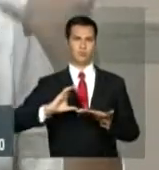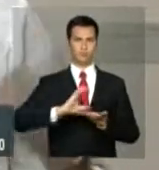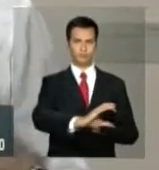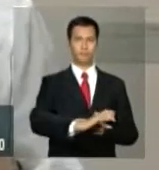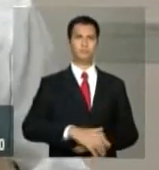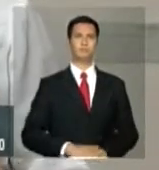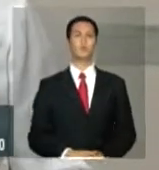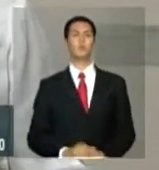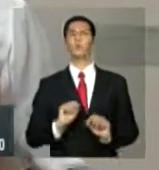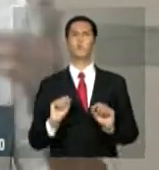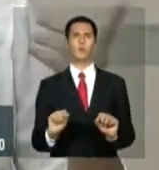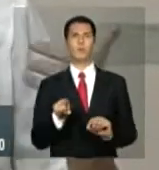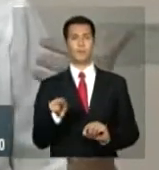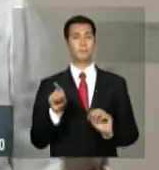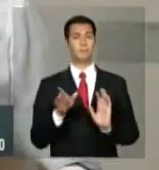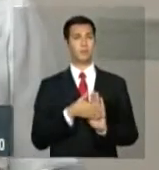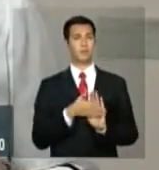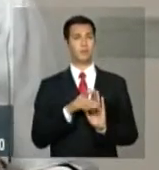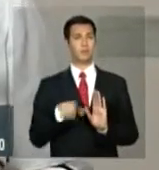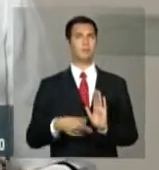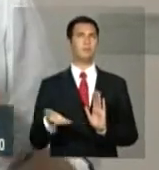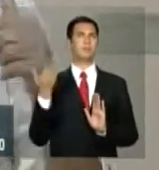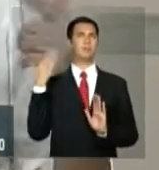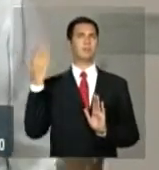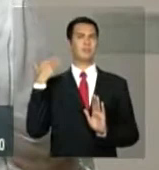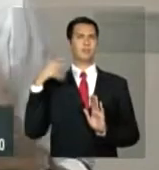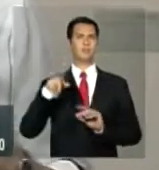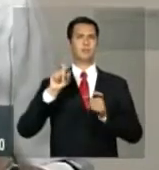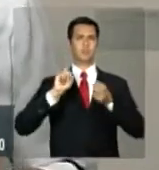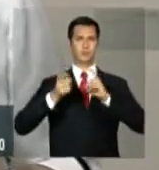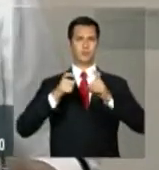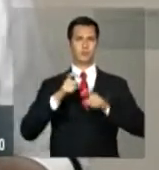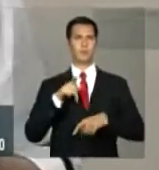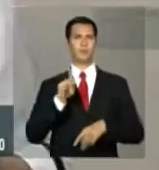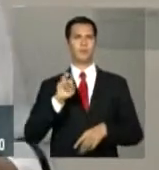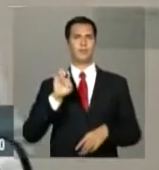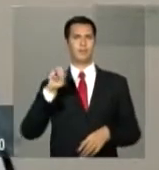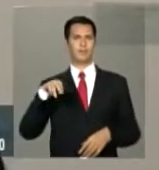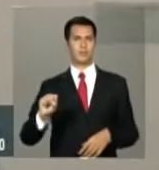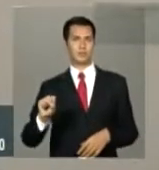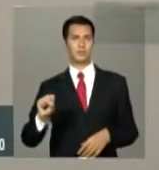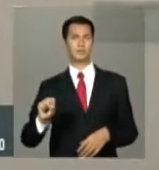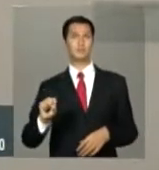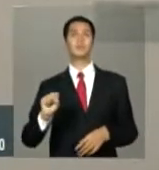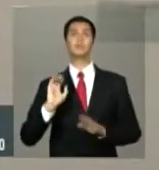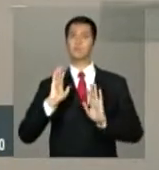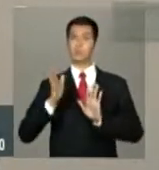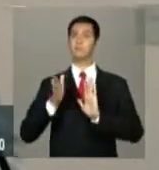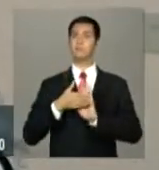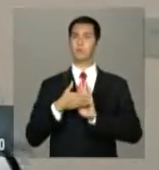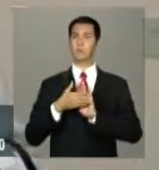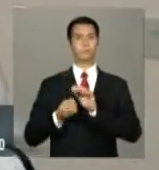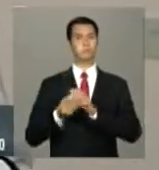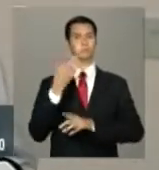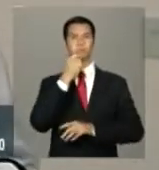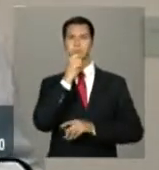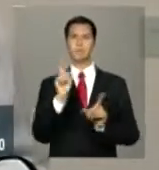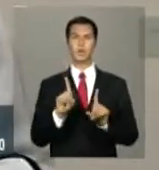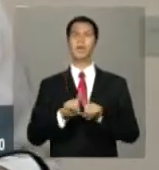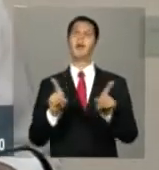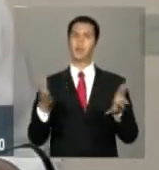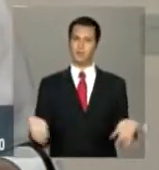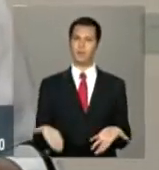outra reunião de Keynes, naquela época já tinha sido feita, não foi implementada e agora está sendo implementada.